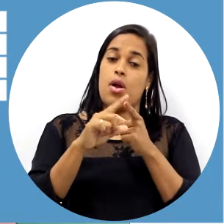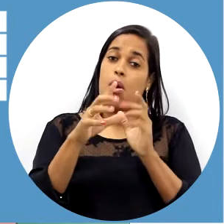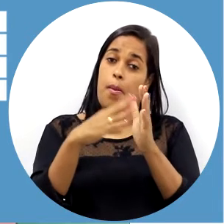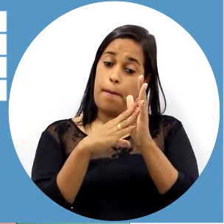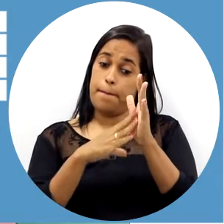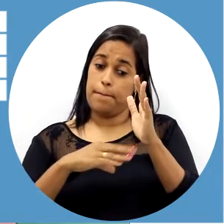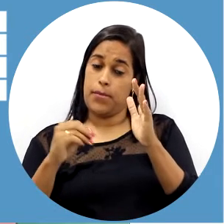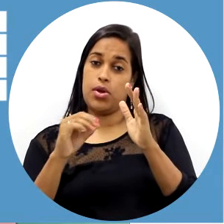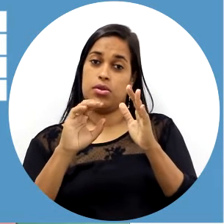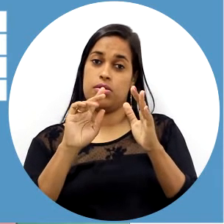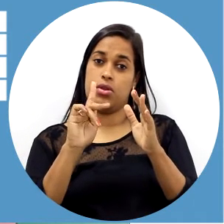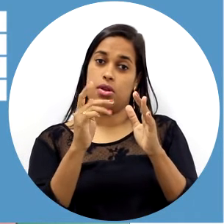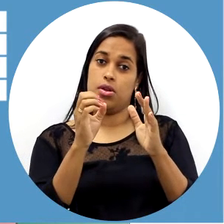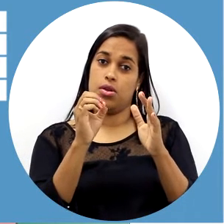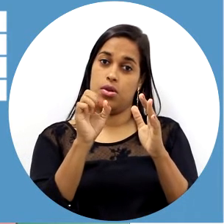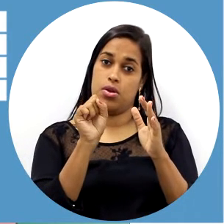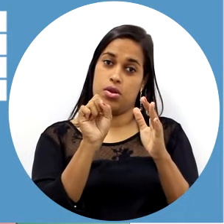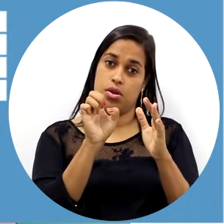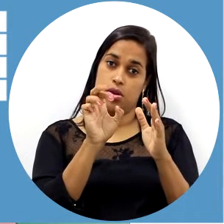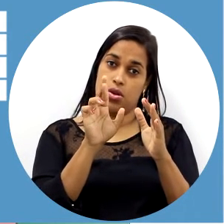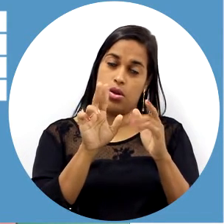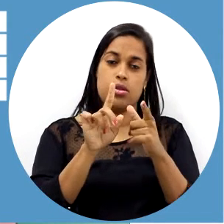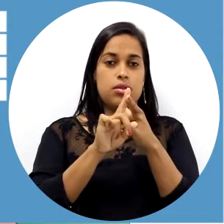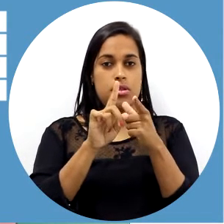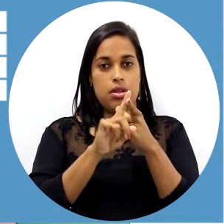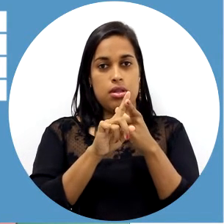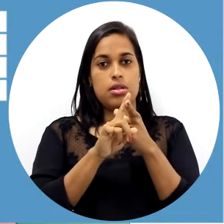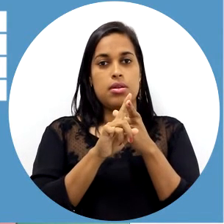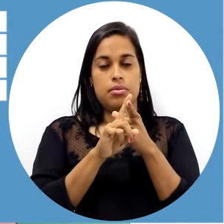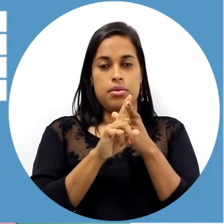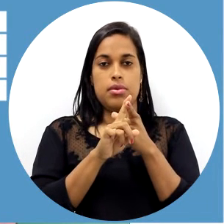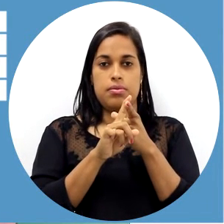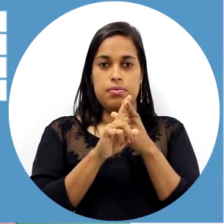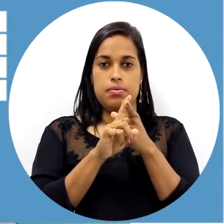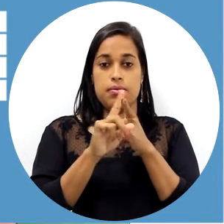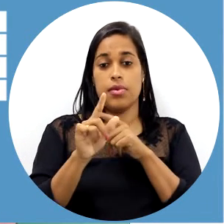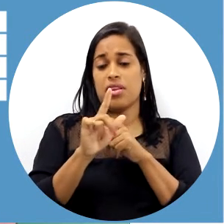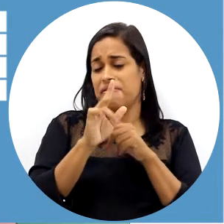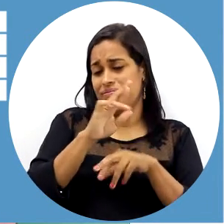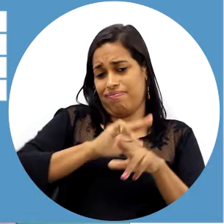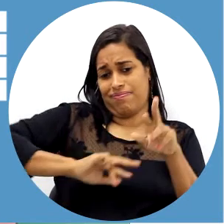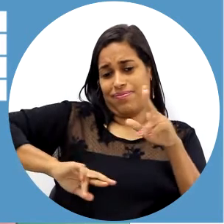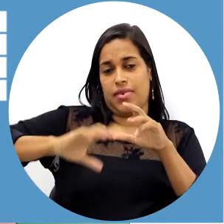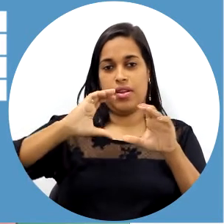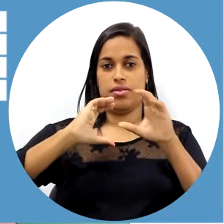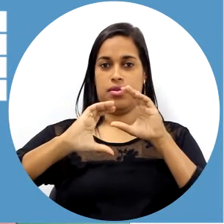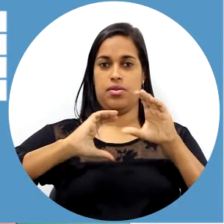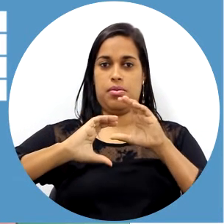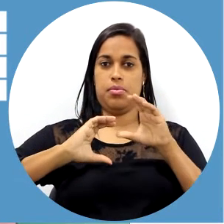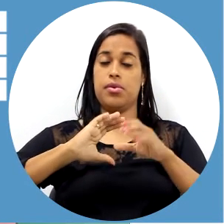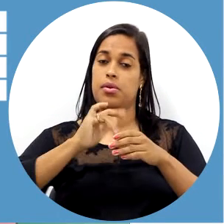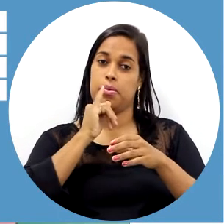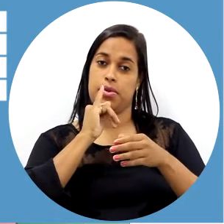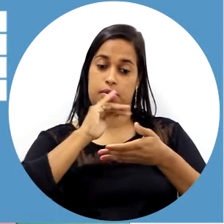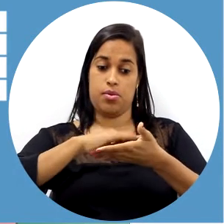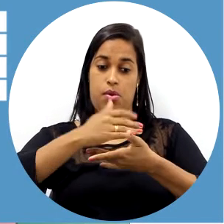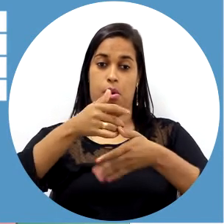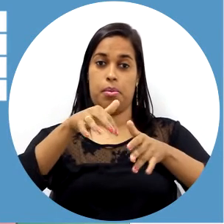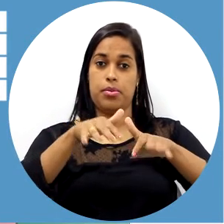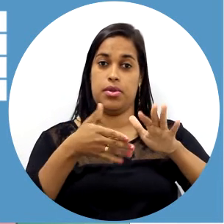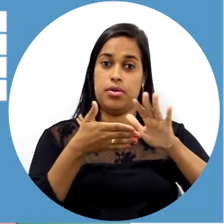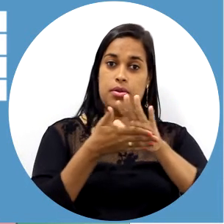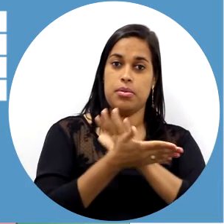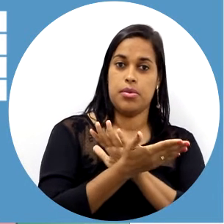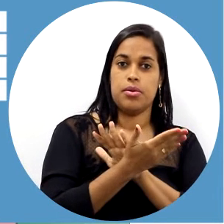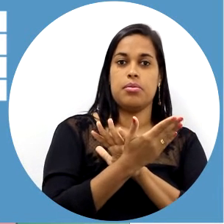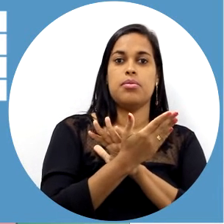modelo OSI também está presente numa rede em diversas comunicações. Imagine que um computador queira